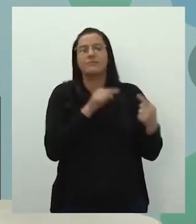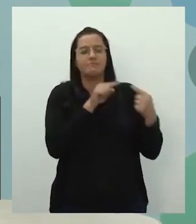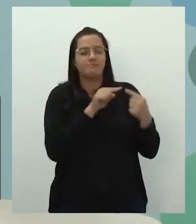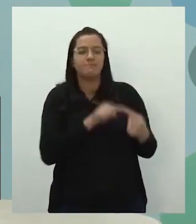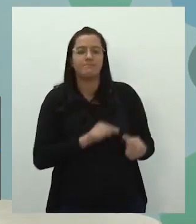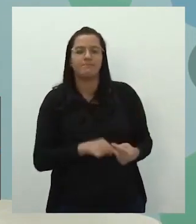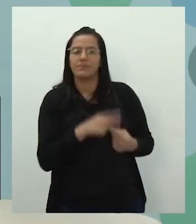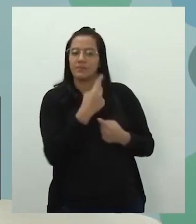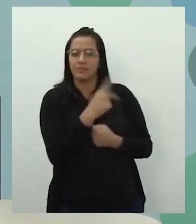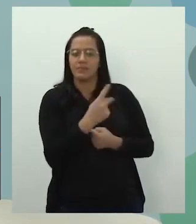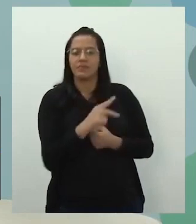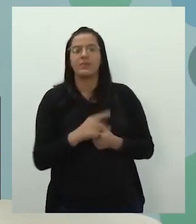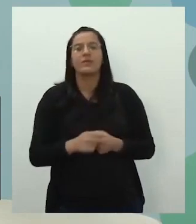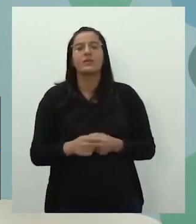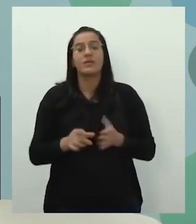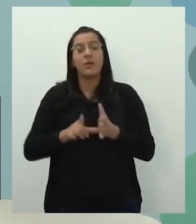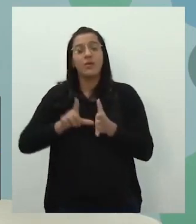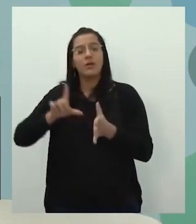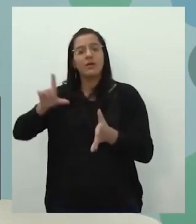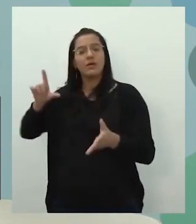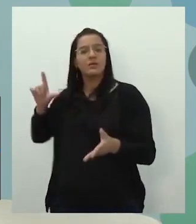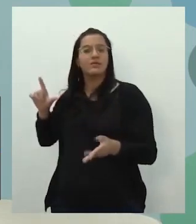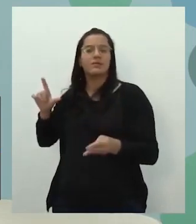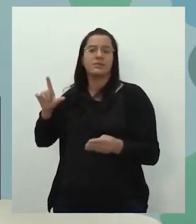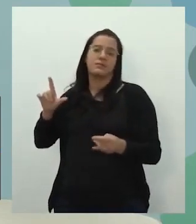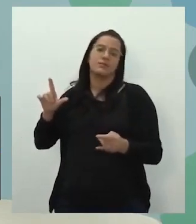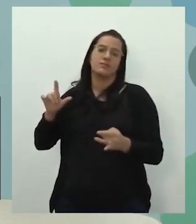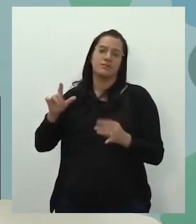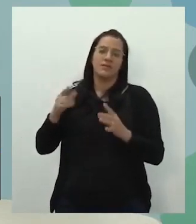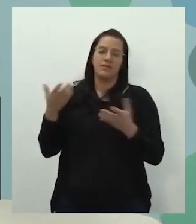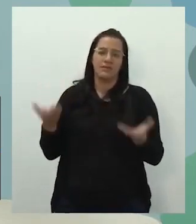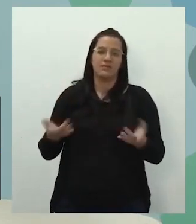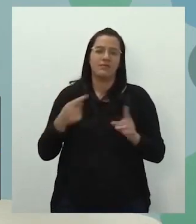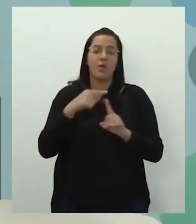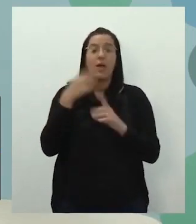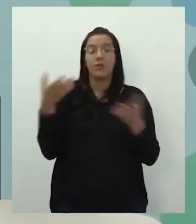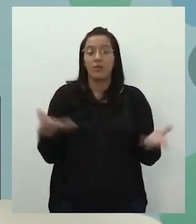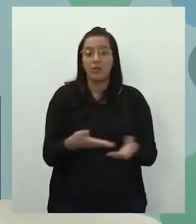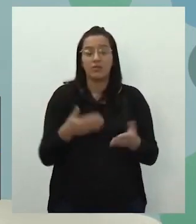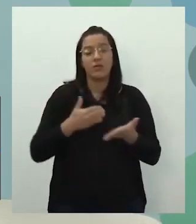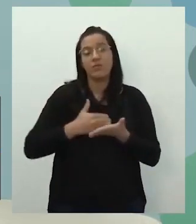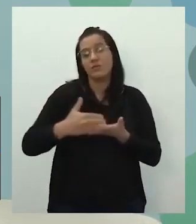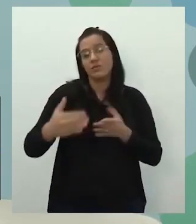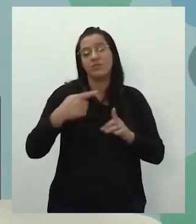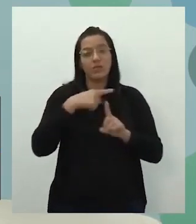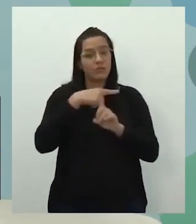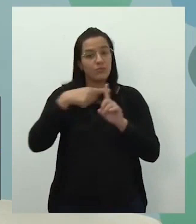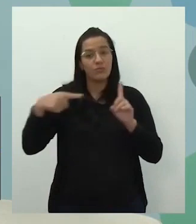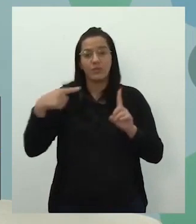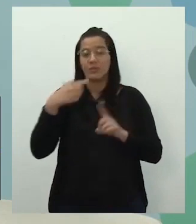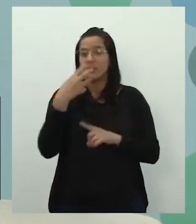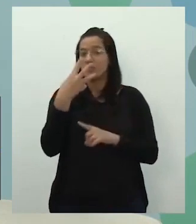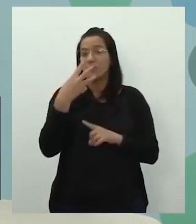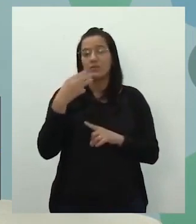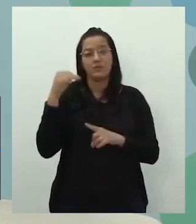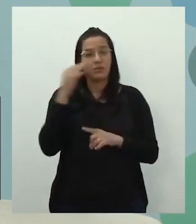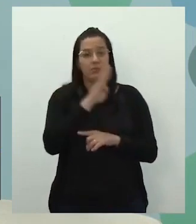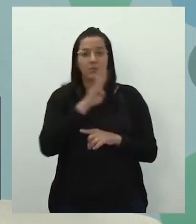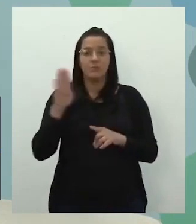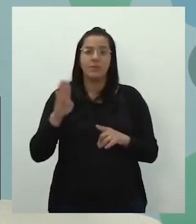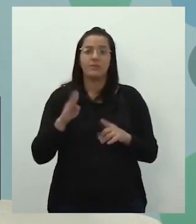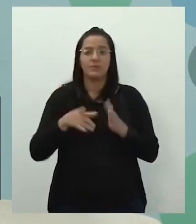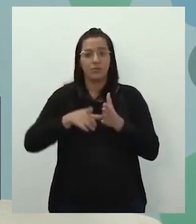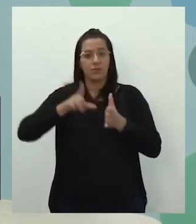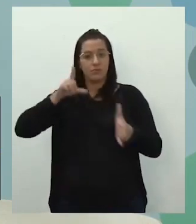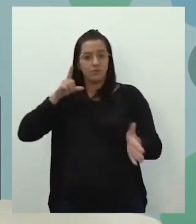uma antecedência. Então, a gente já está montando já a aula lá da metade do terceiro bimestre. Então, essas aulas são feitas bem antes e bem pensadas.